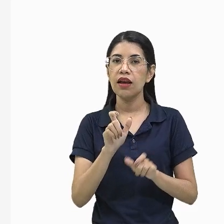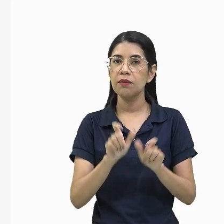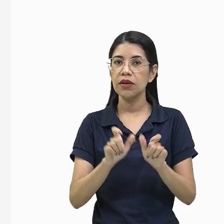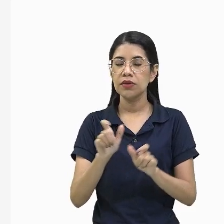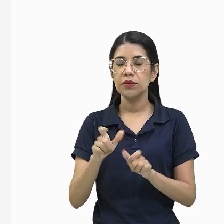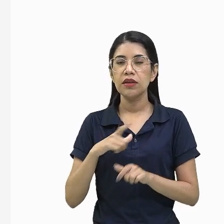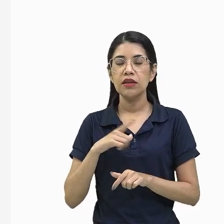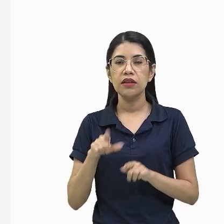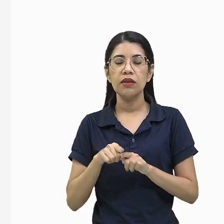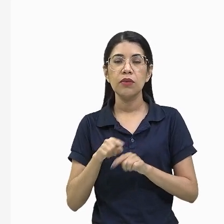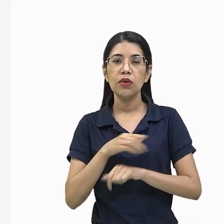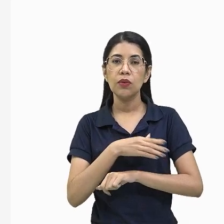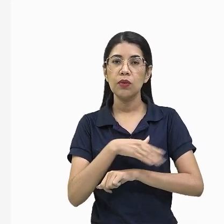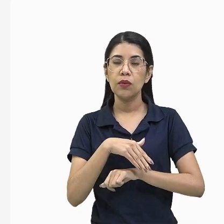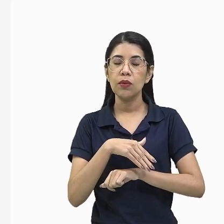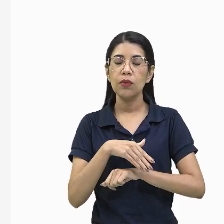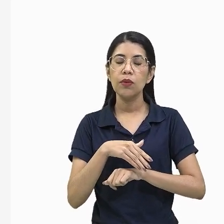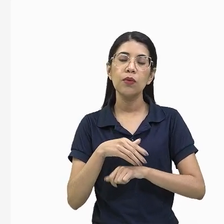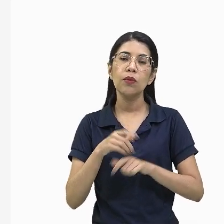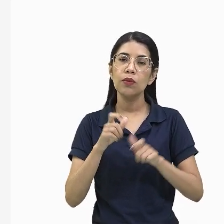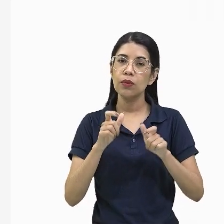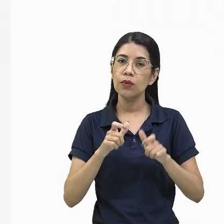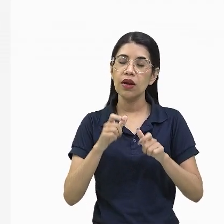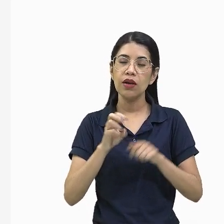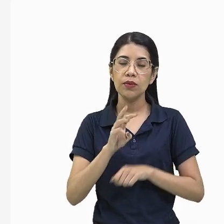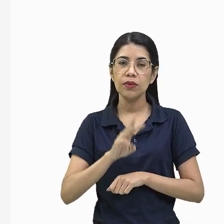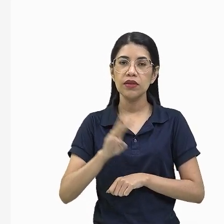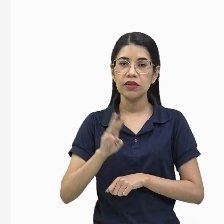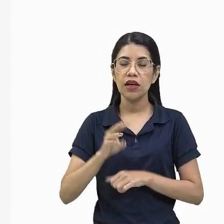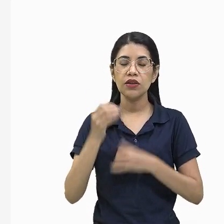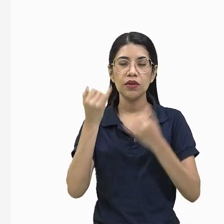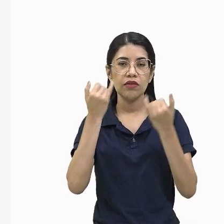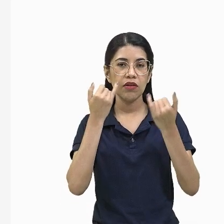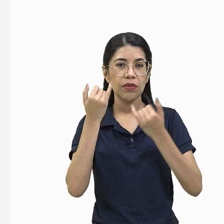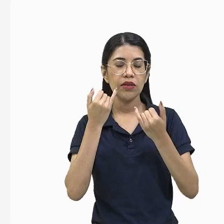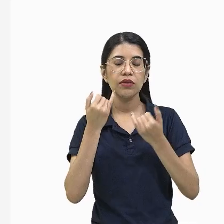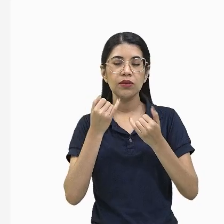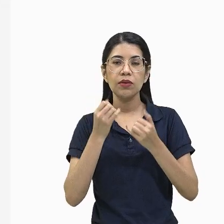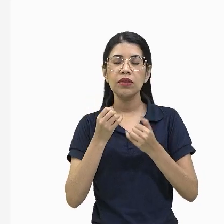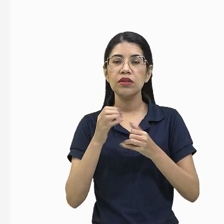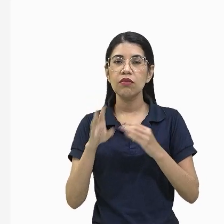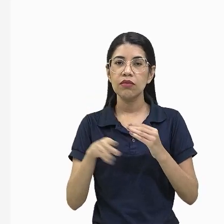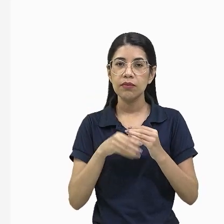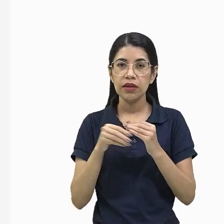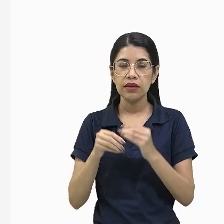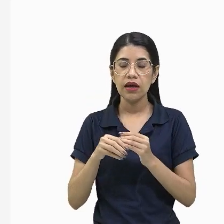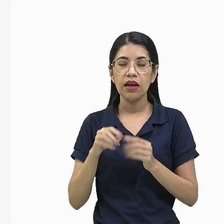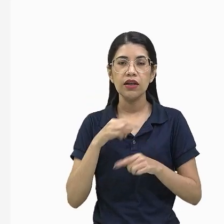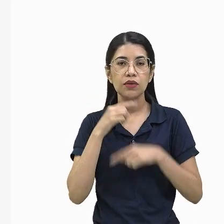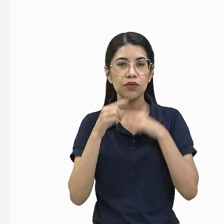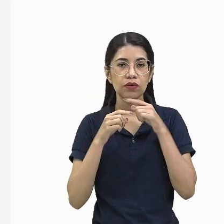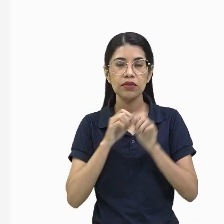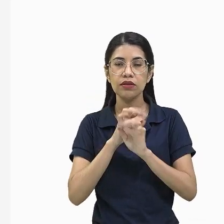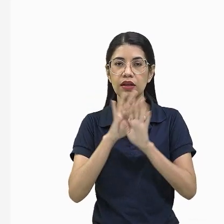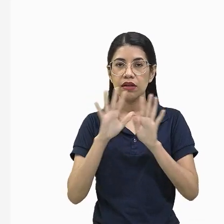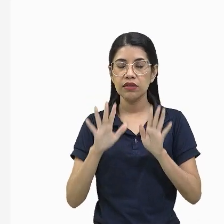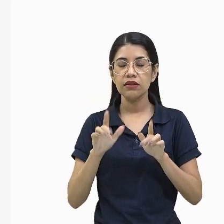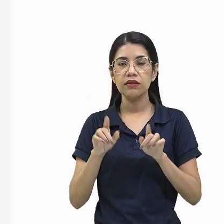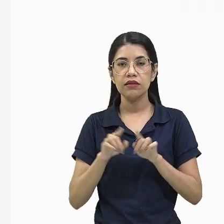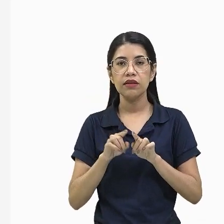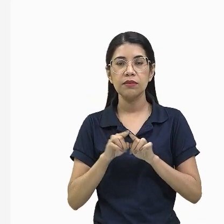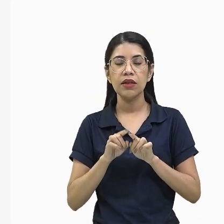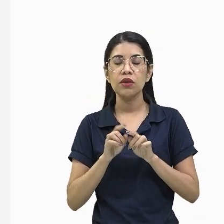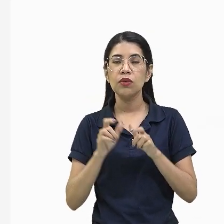local, um endereço eletrônico que a pessoa pode se informar mais, caso ela esteja com dúvida, ou mesmo queira saber onde tem um